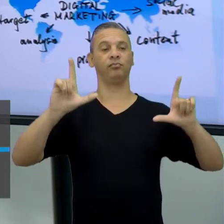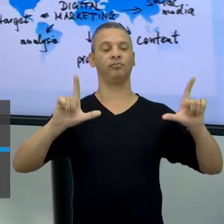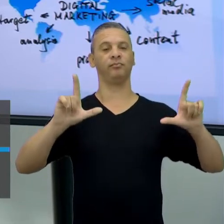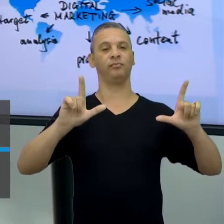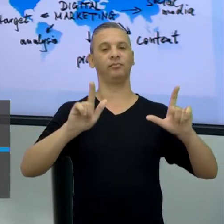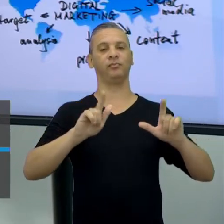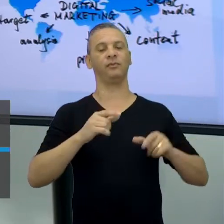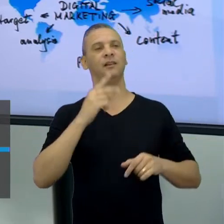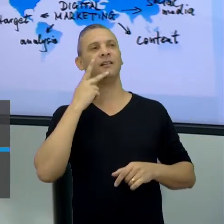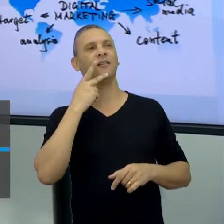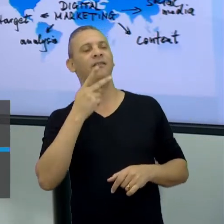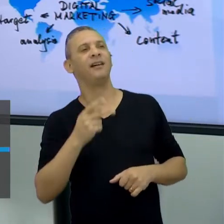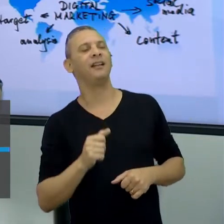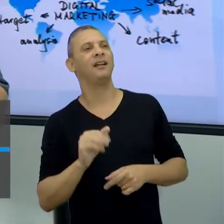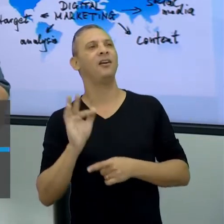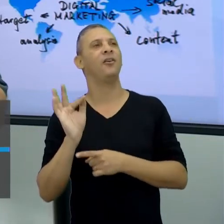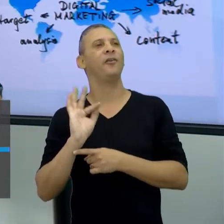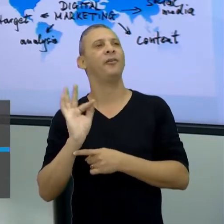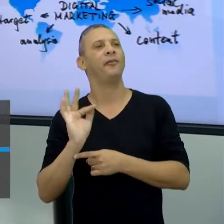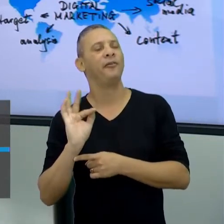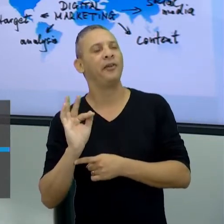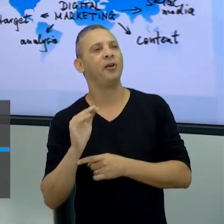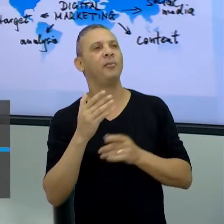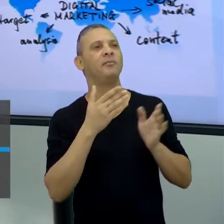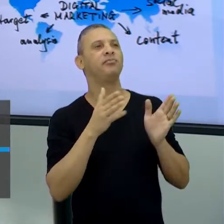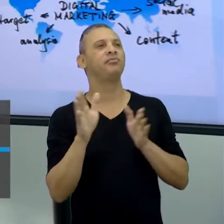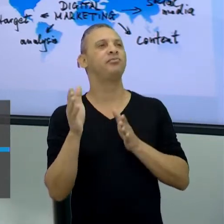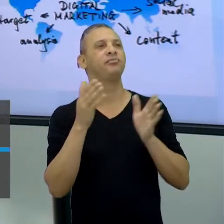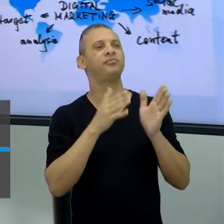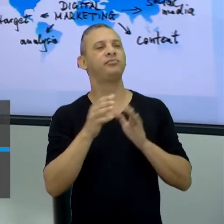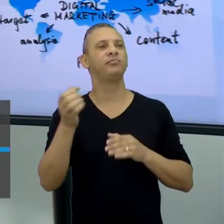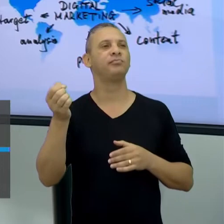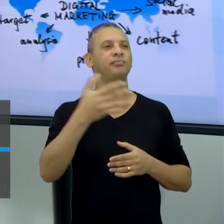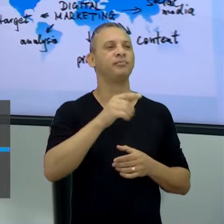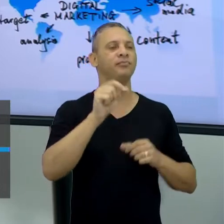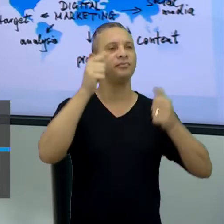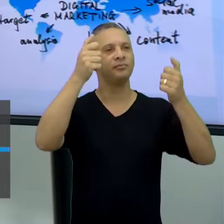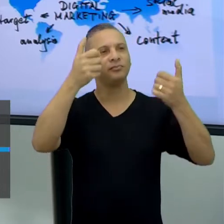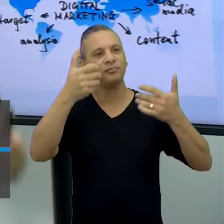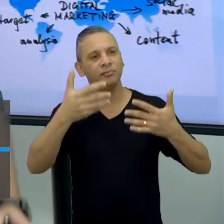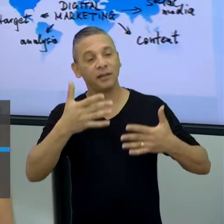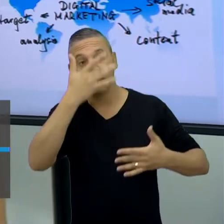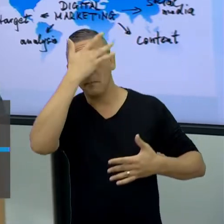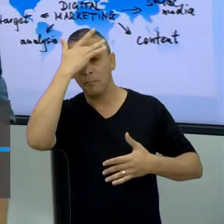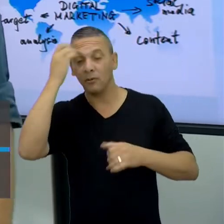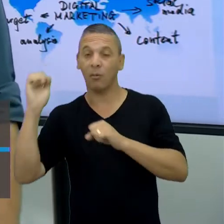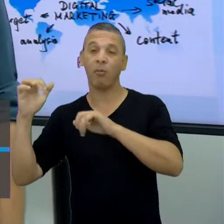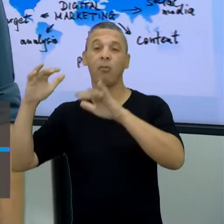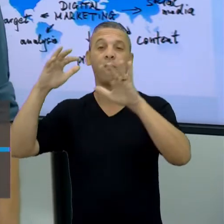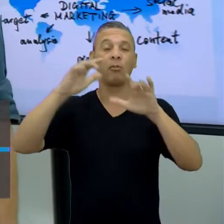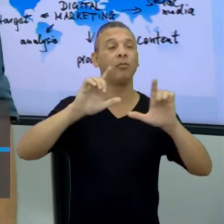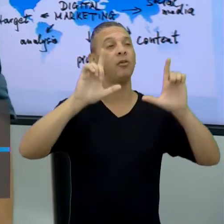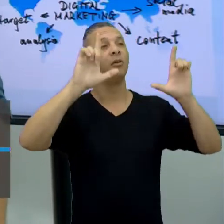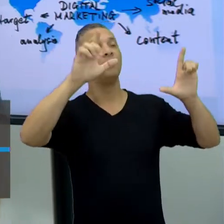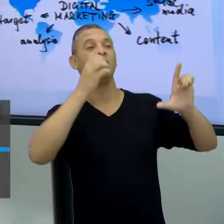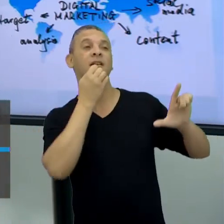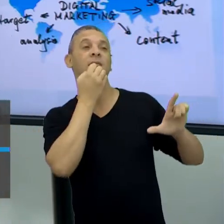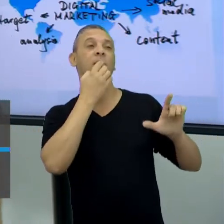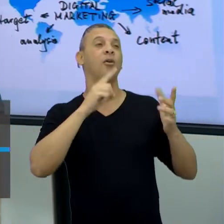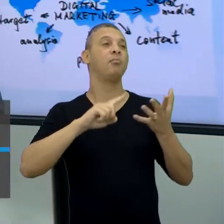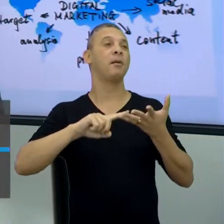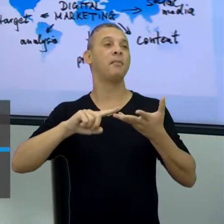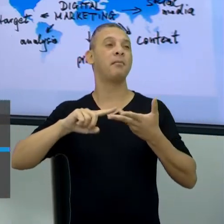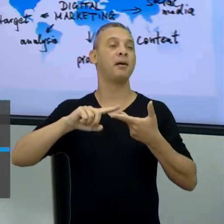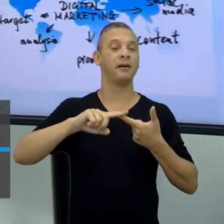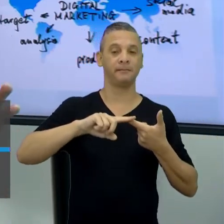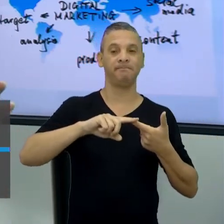jornal, eles começam a falar de um filme, e fala do lançamento do filme, e fala quantas pessoas estão indo ver o filme, que o filme é bom, tal,